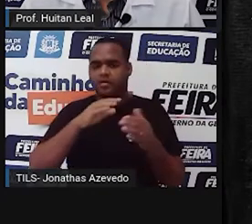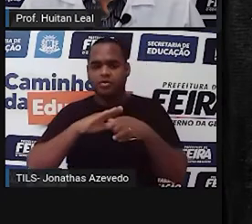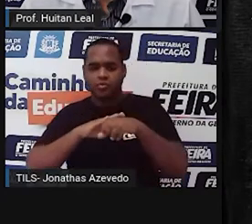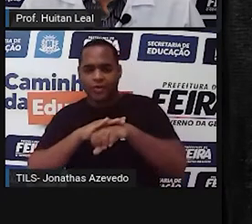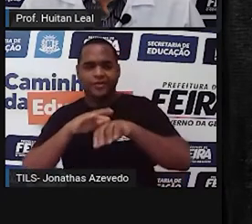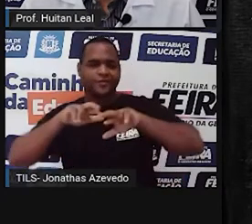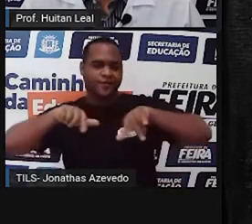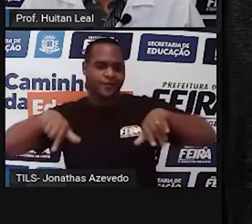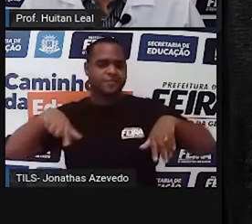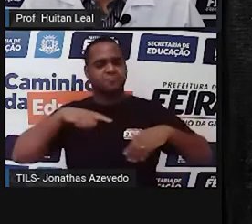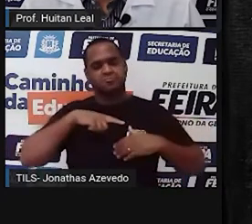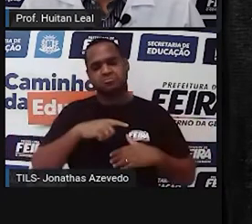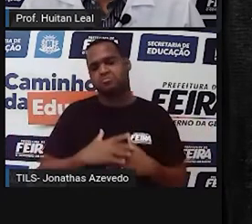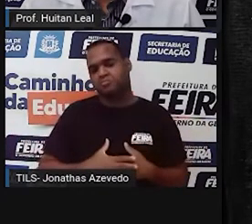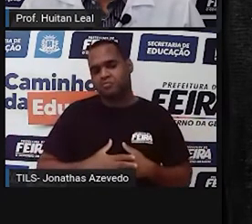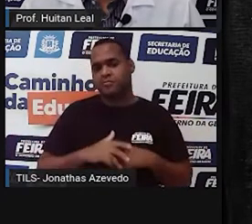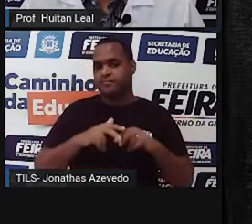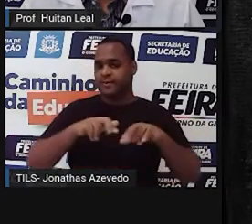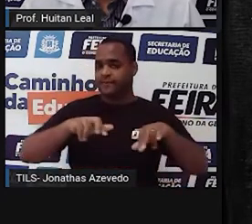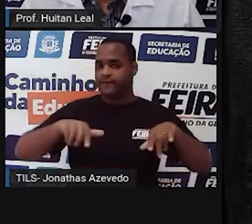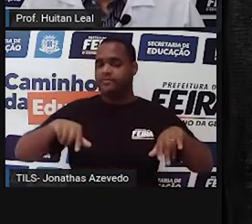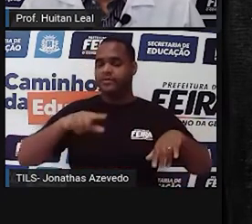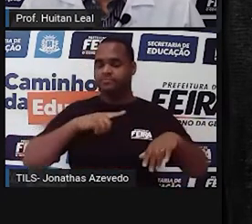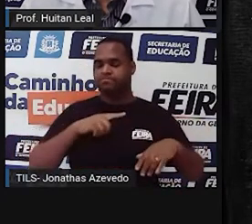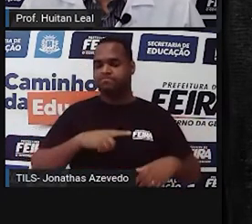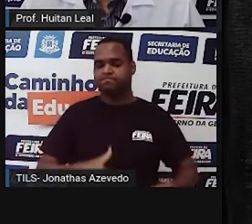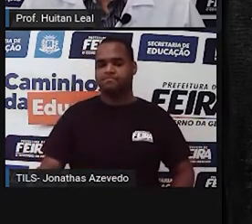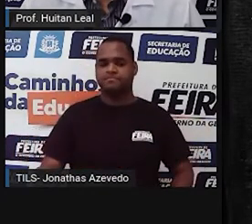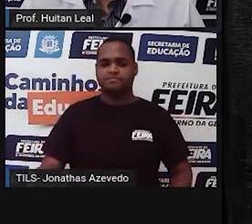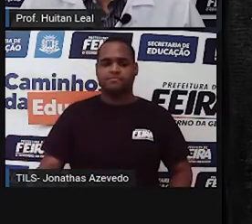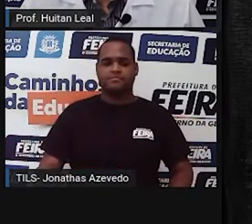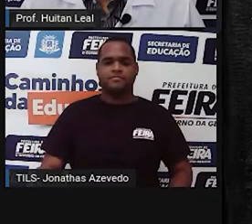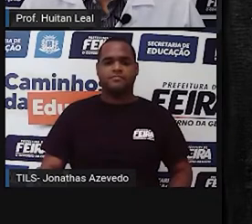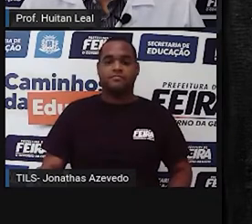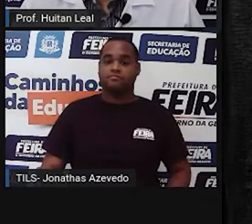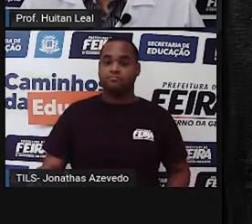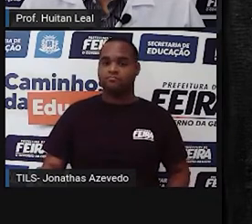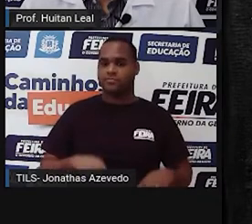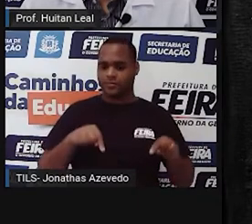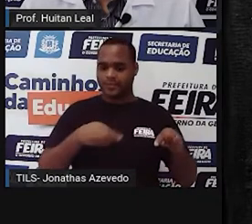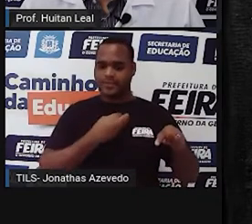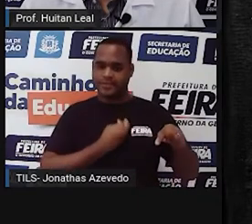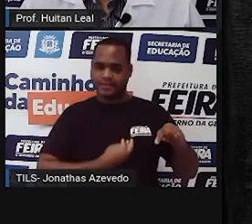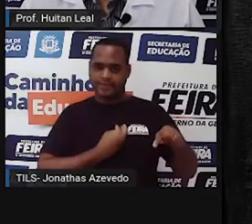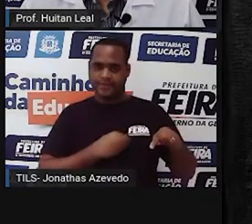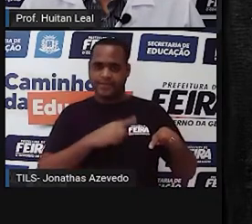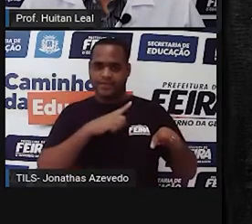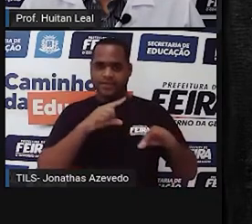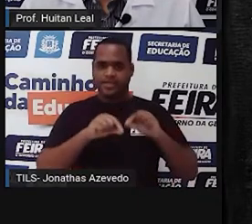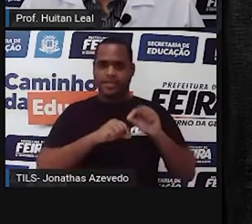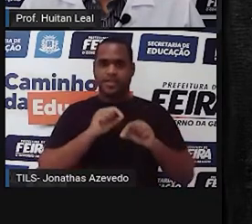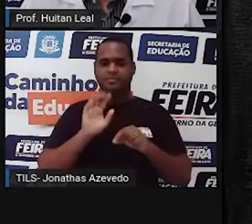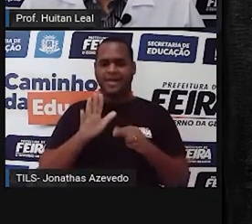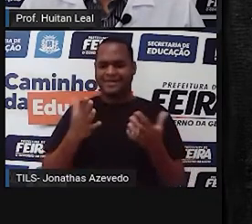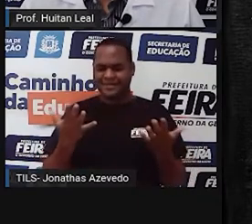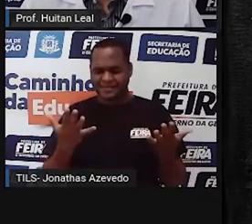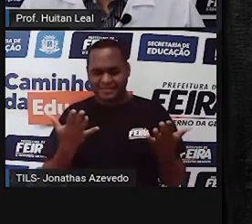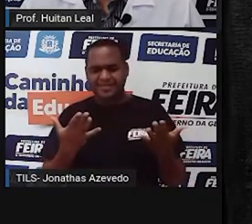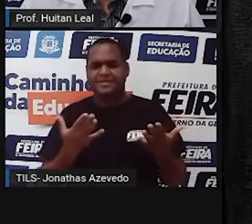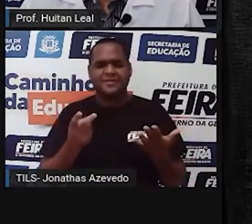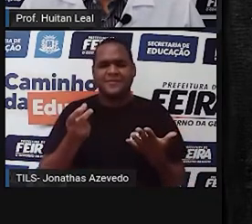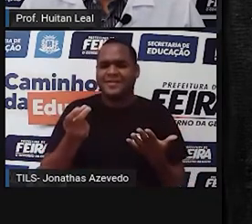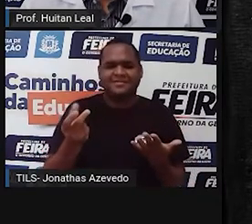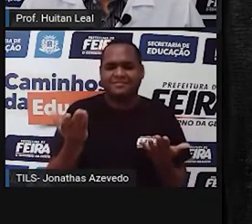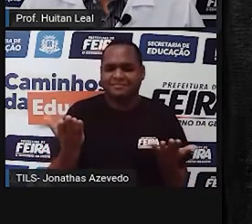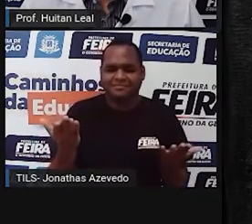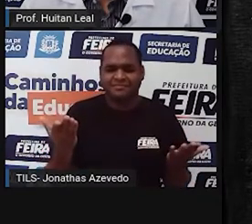noite, etc. Existem muitos outros, não é? Olha aí o exemplo: hoje estamos aqui, mas até